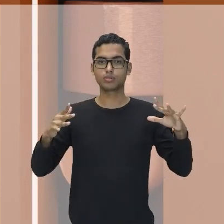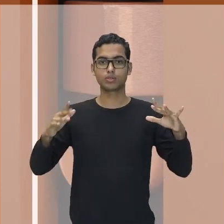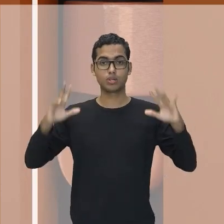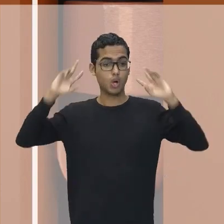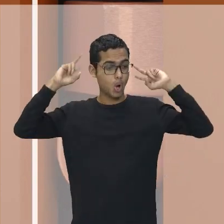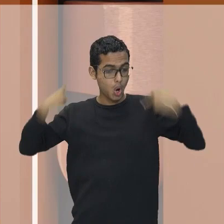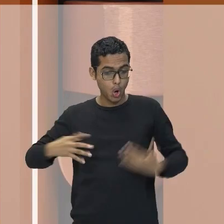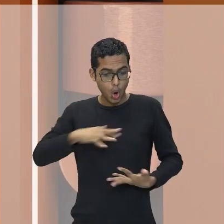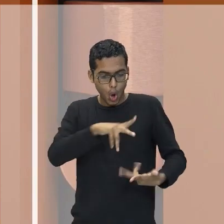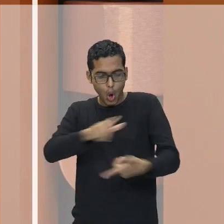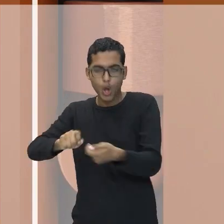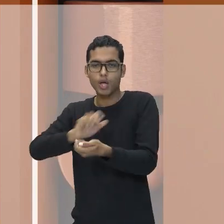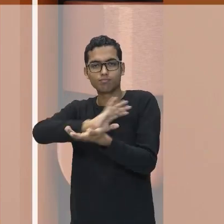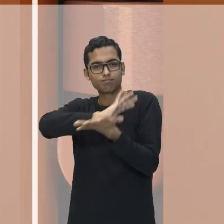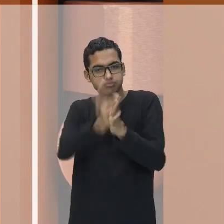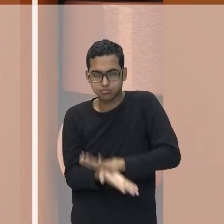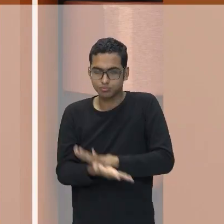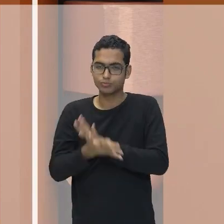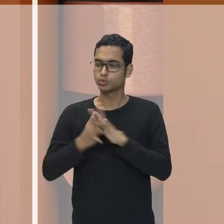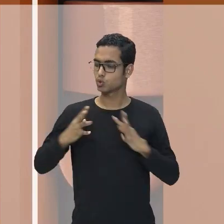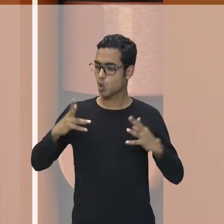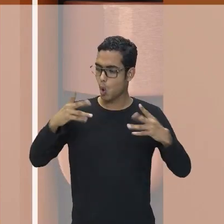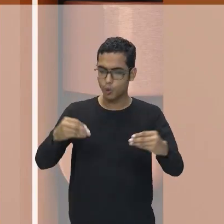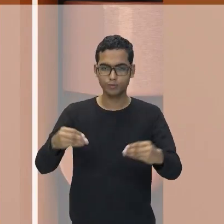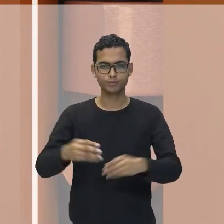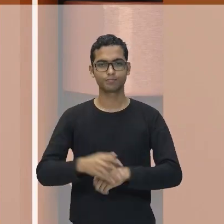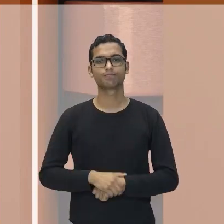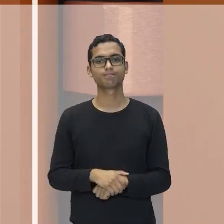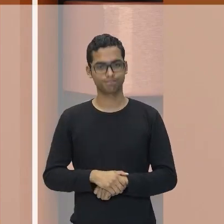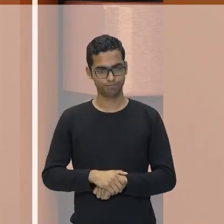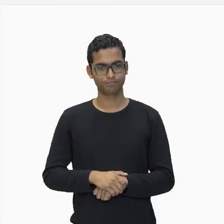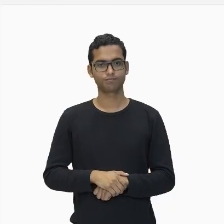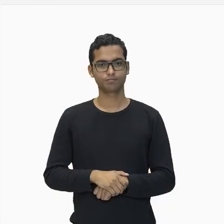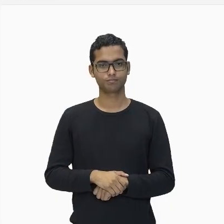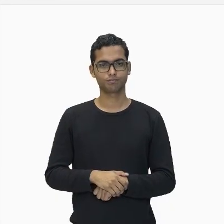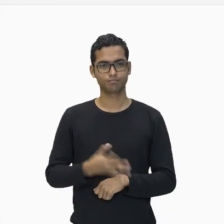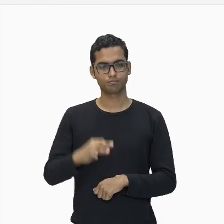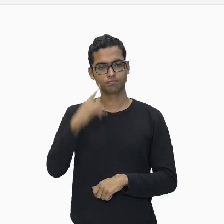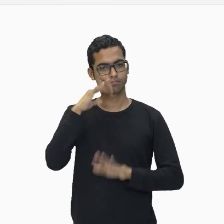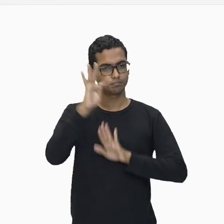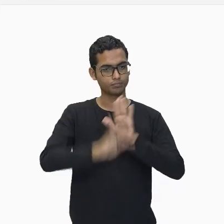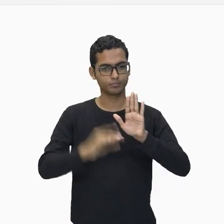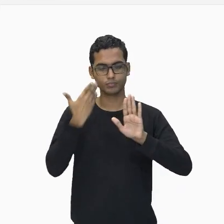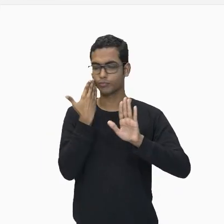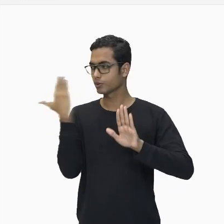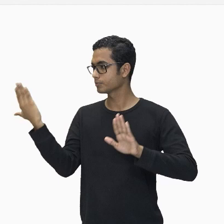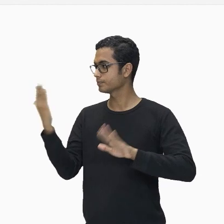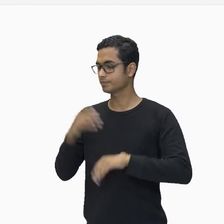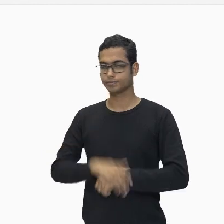humanidade seria extinta definitivamente, com certeza. Vamos ao texto. Vamos lá, gente.